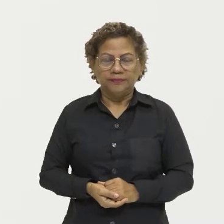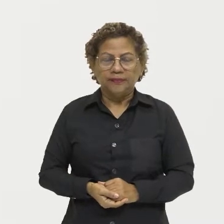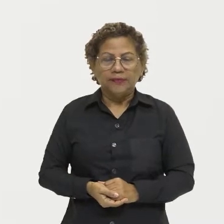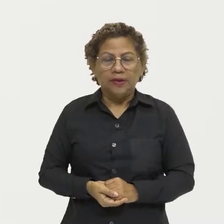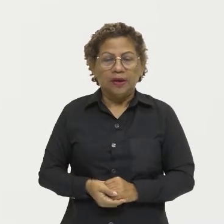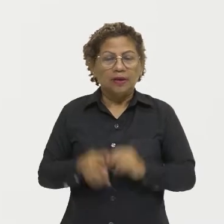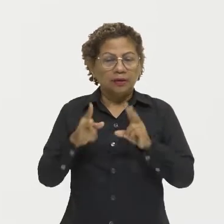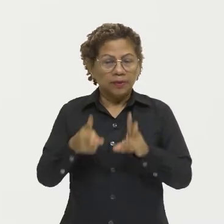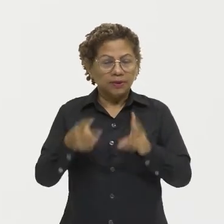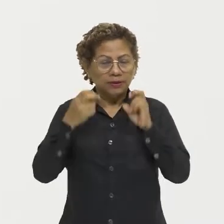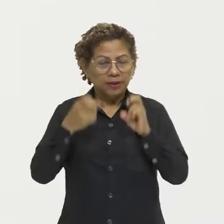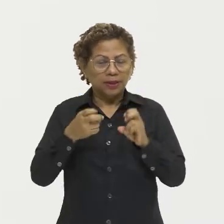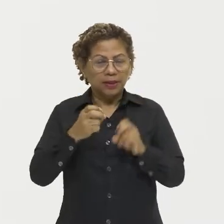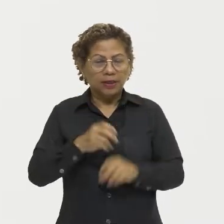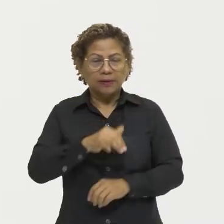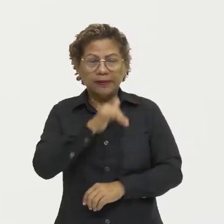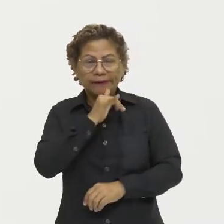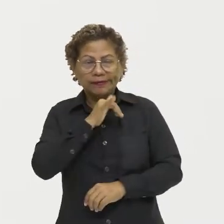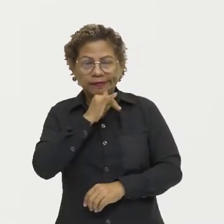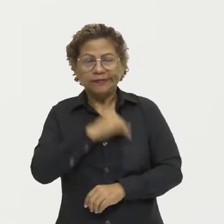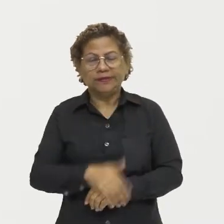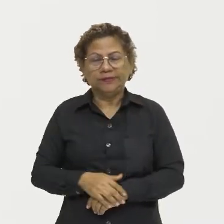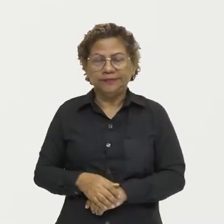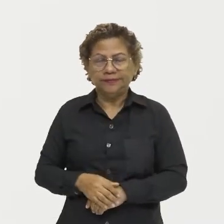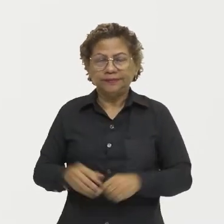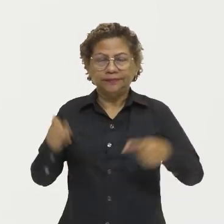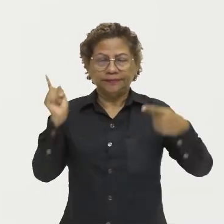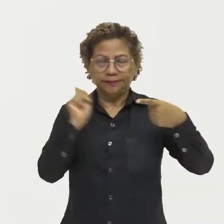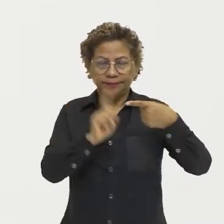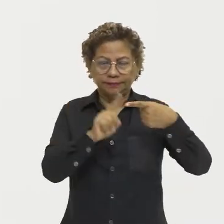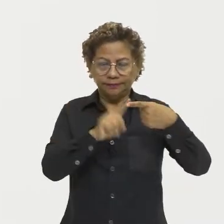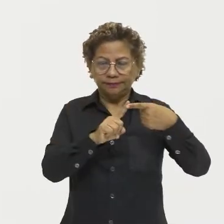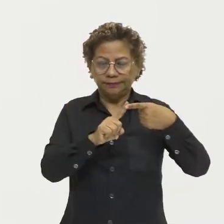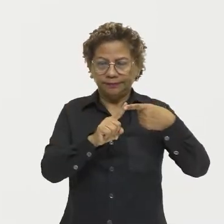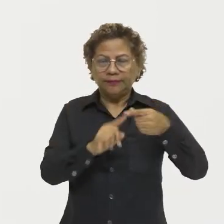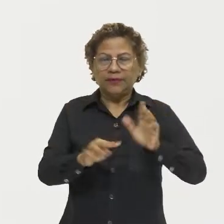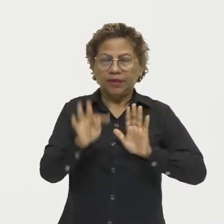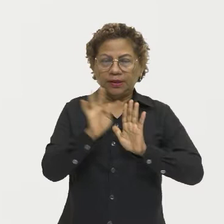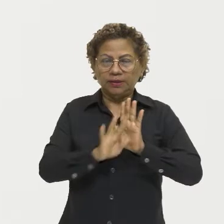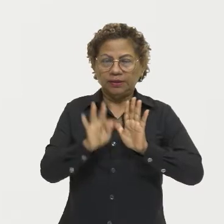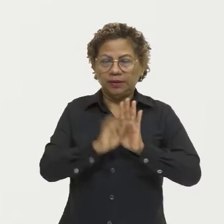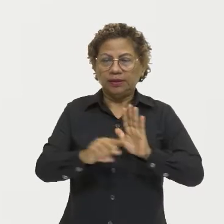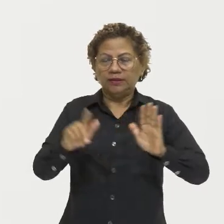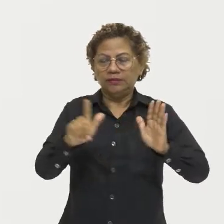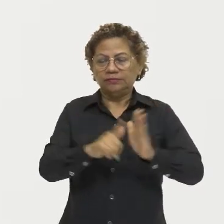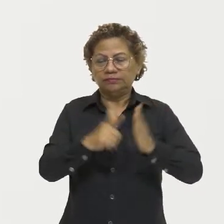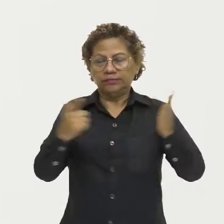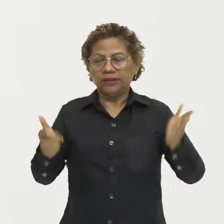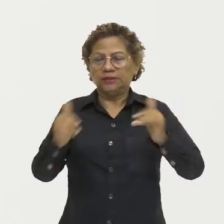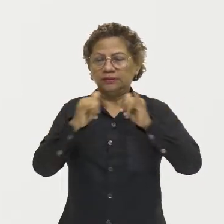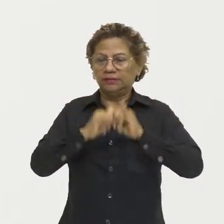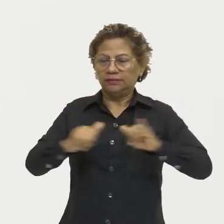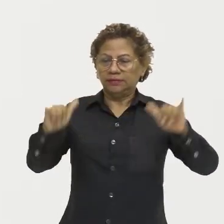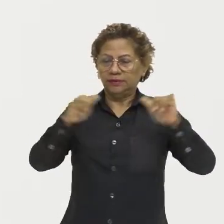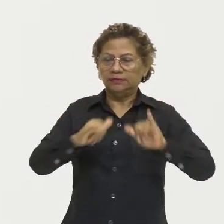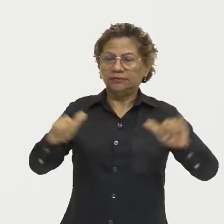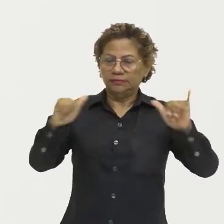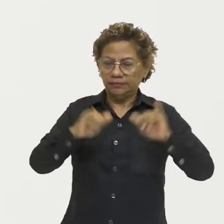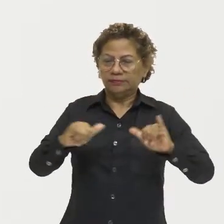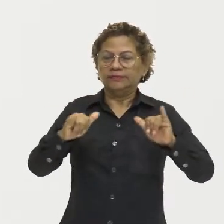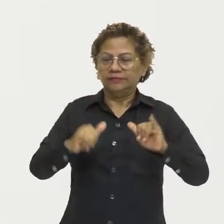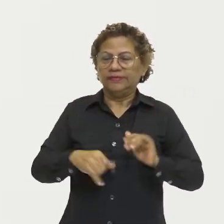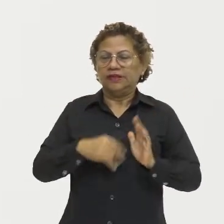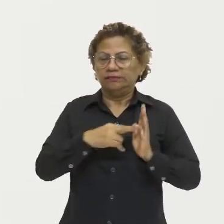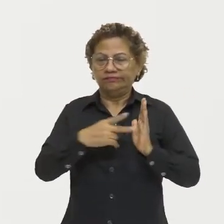temos aí o texto jornalístico, né? Porque ele é um texto em que ele vai estar informando sobre alguma